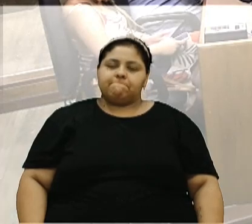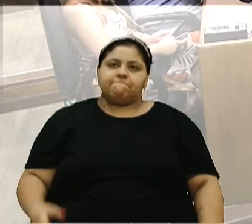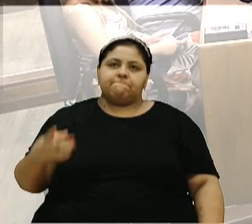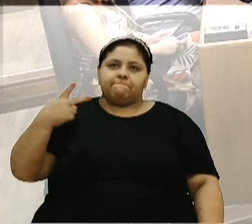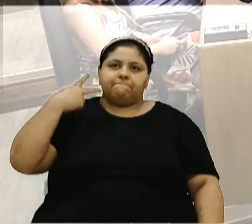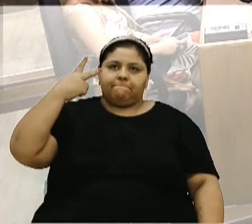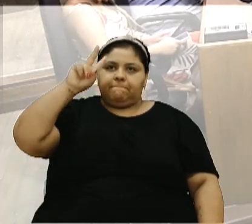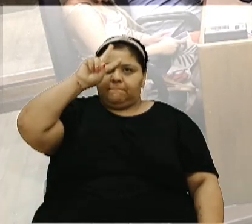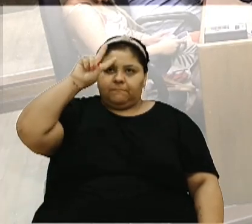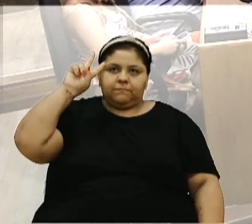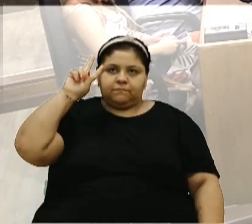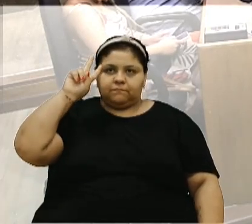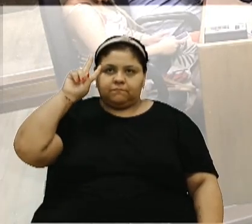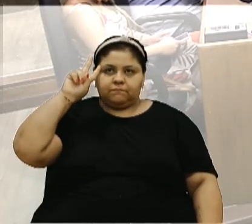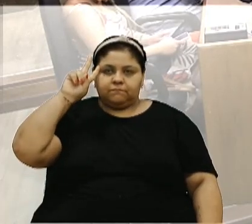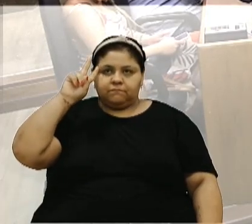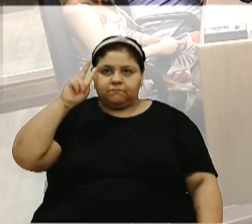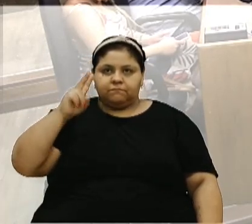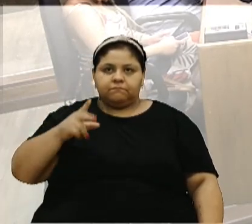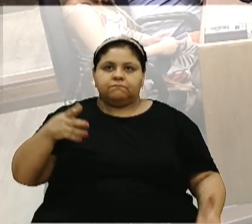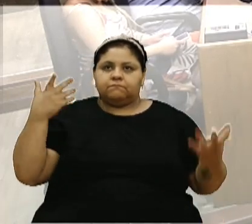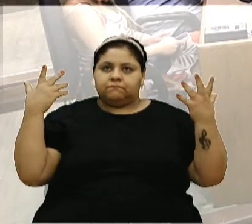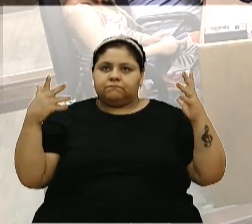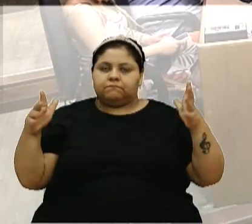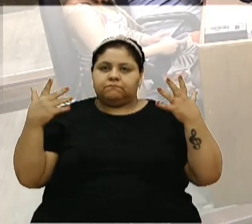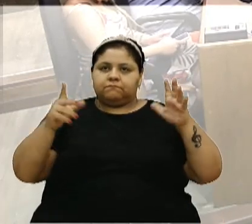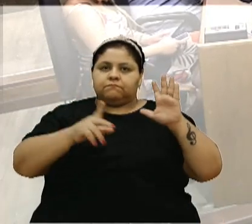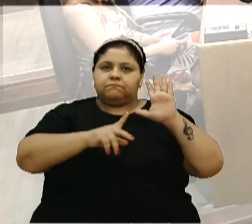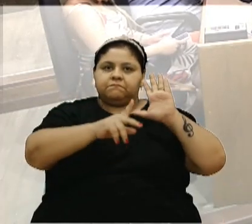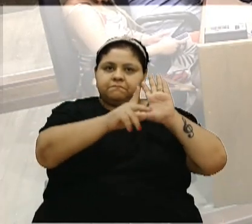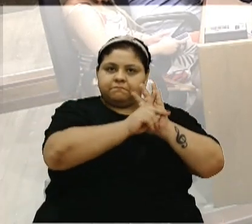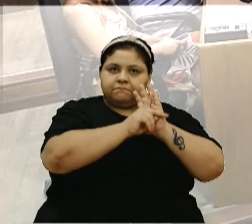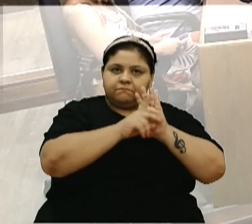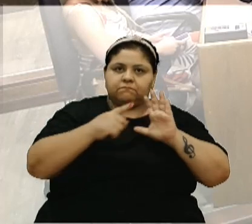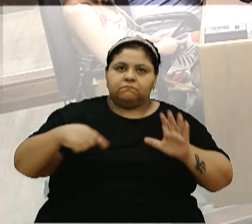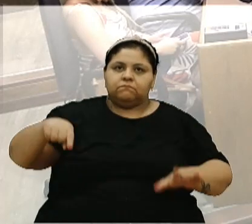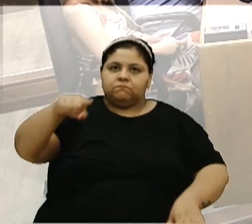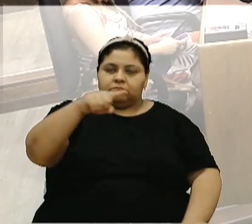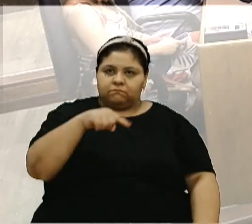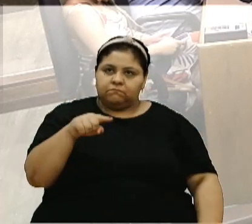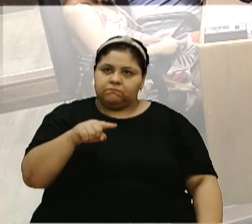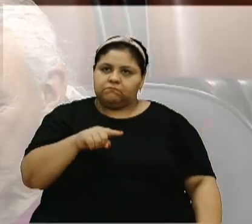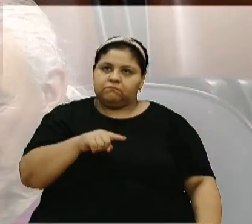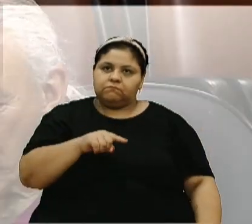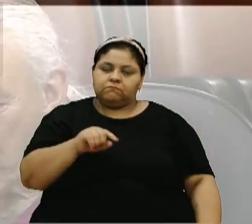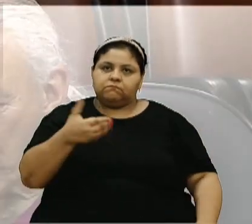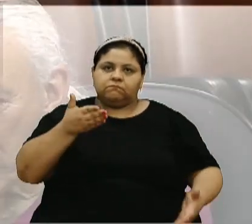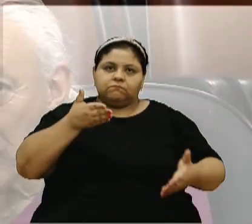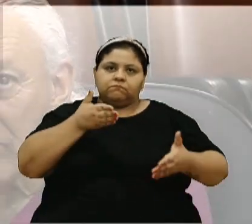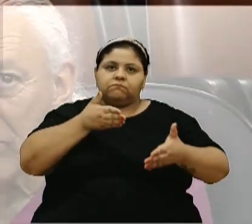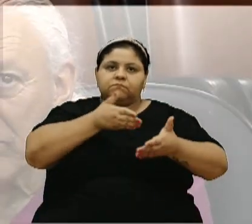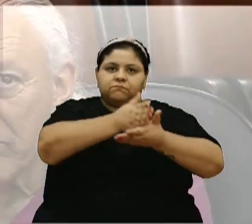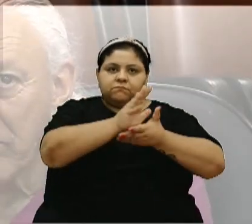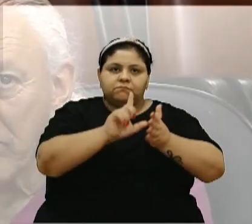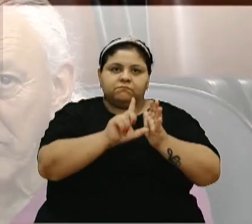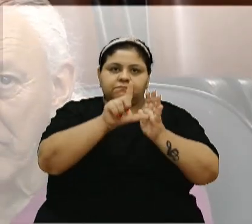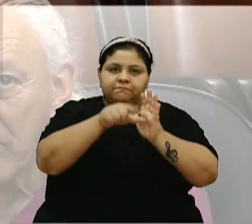Vereador Velocino Ex, quero lhe parabenizar pelo projeto. Nós estamos aprovando na sequência,